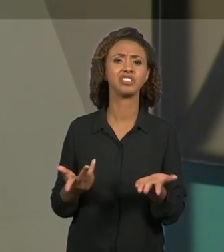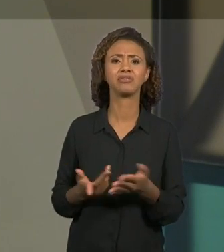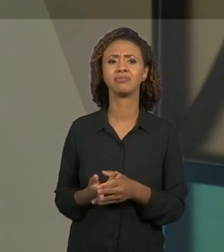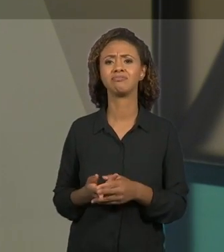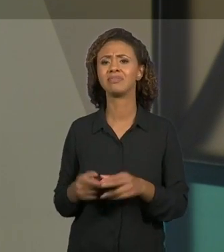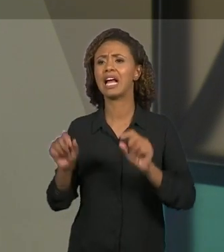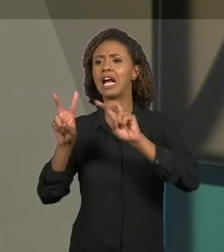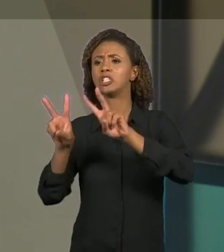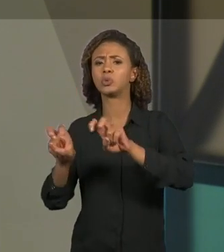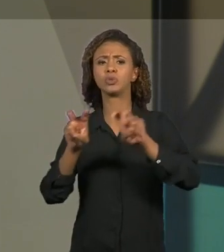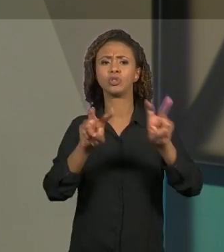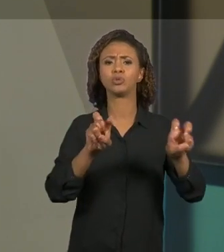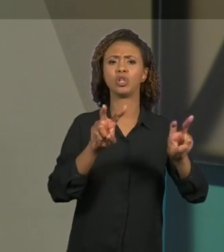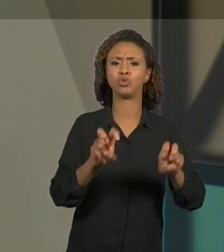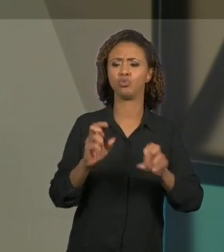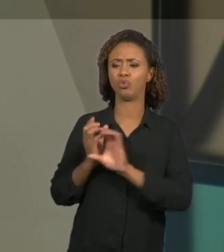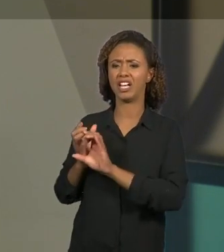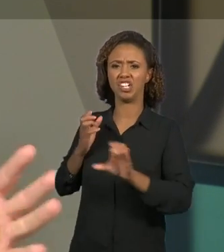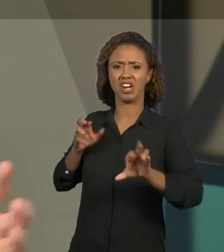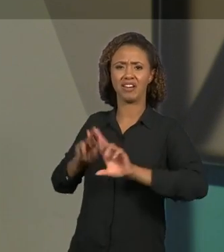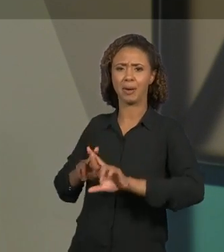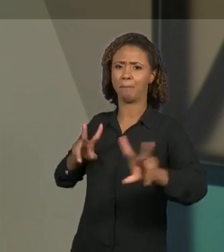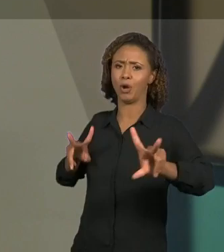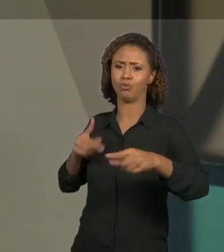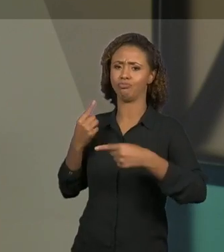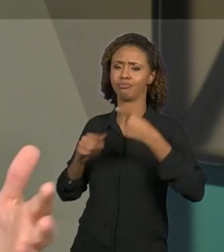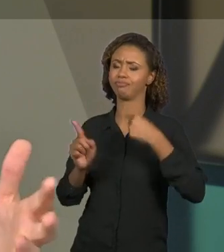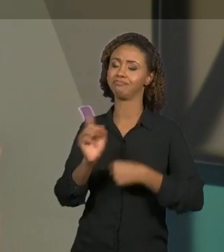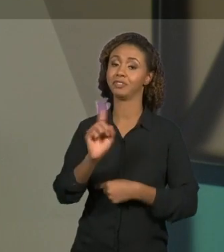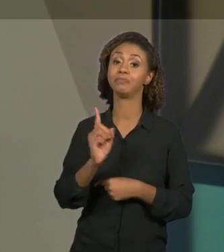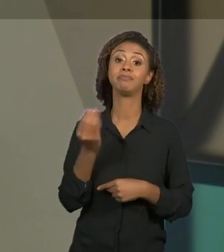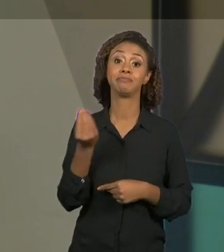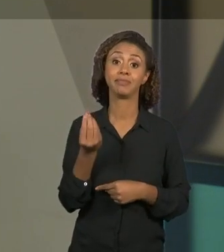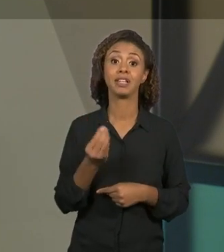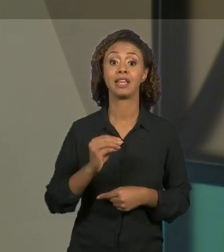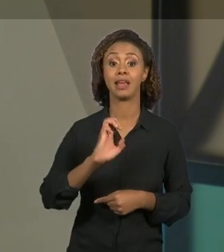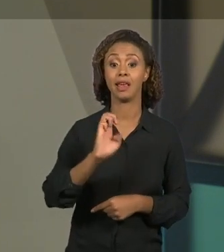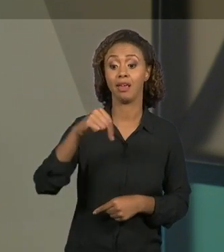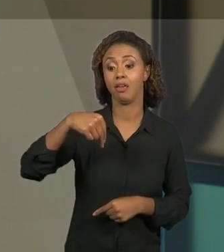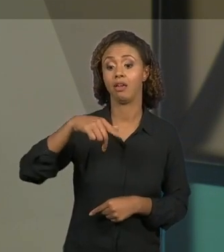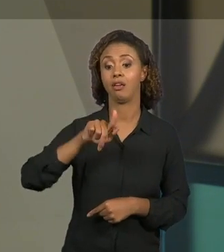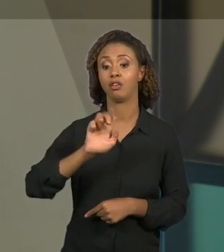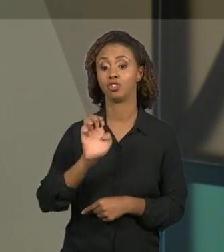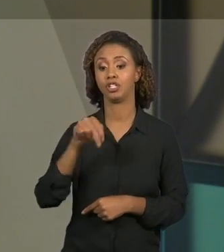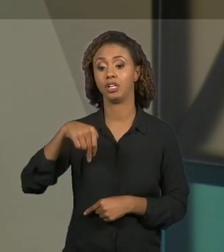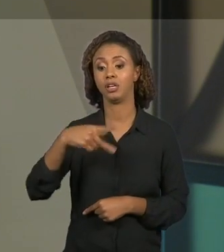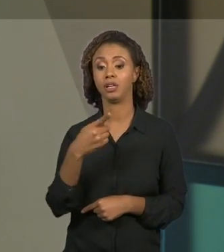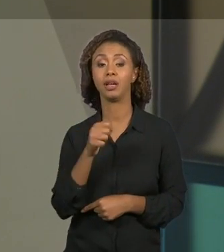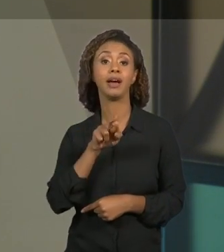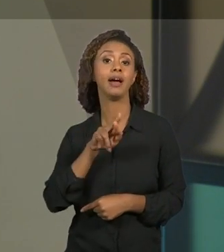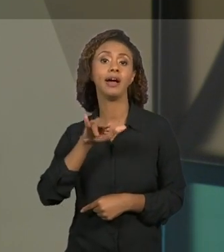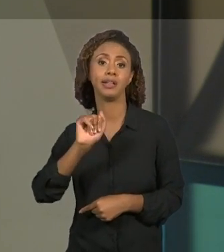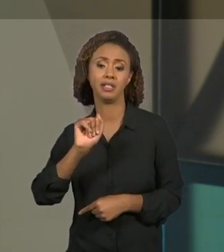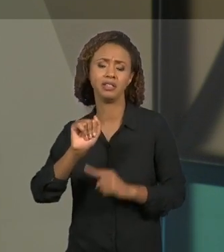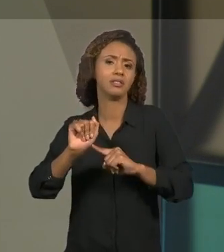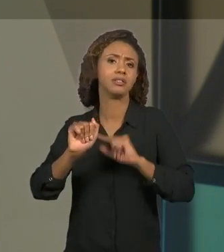tem a distância engenharia engenharia lavar a palavra engenharia ela tem interface com praticamente tudo